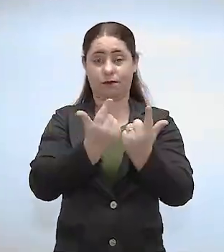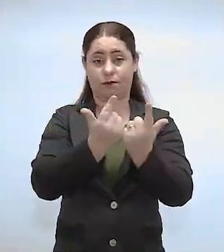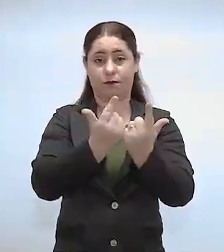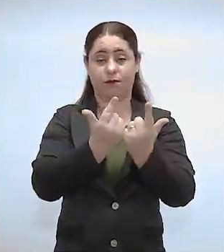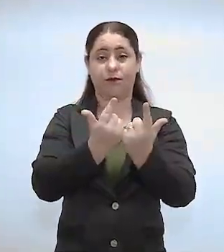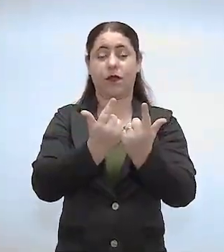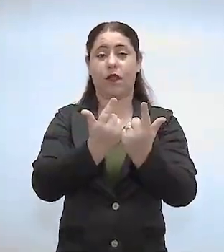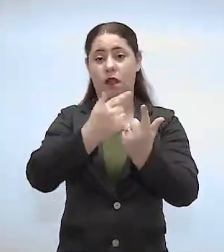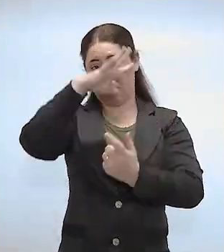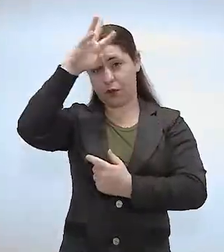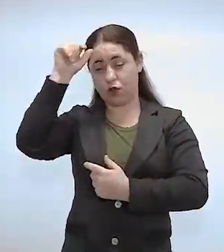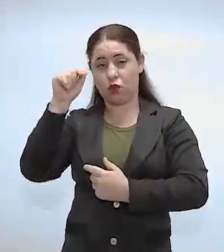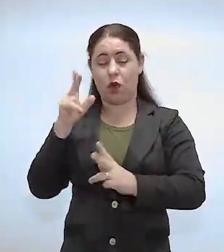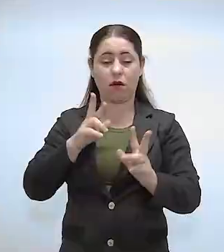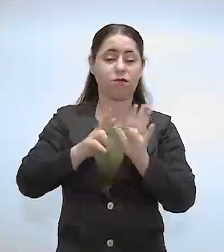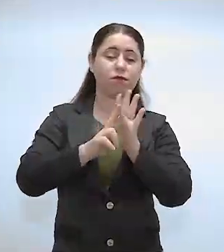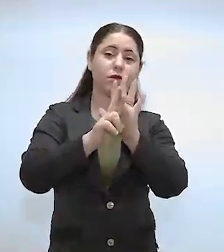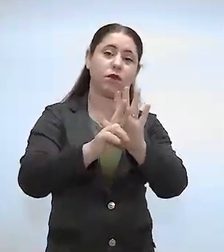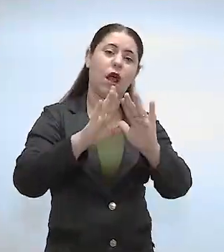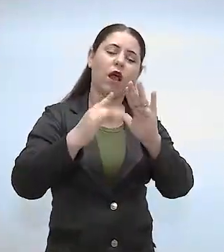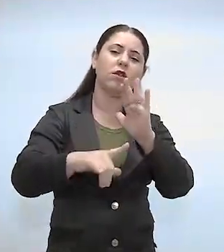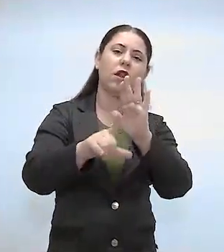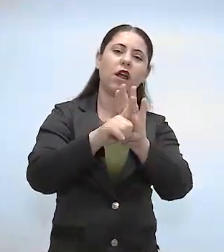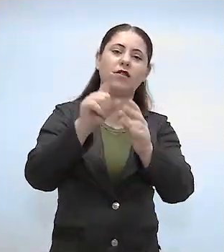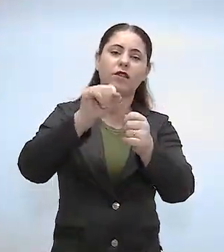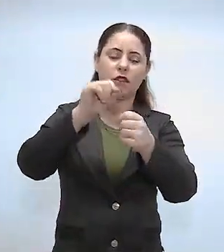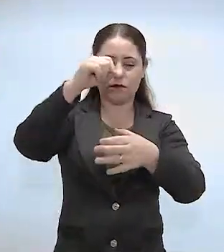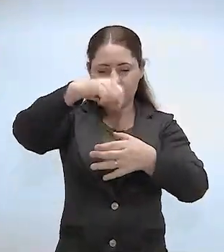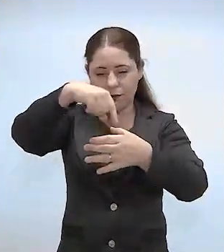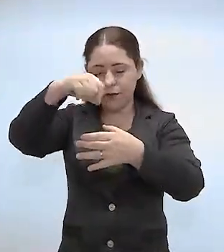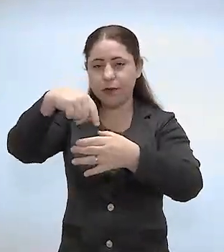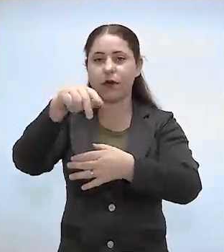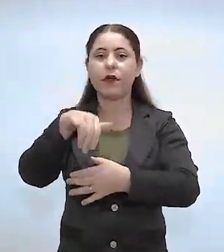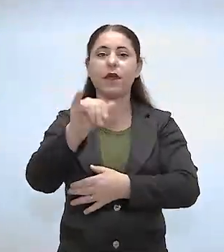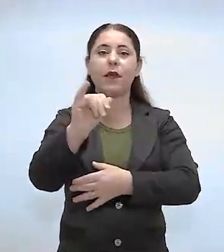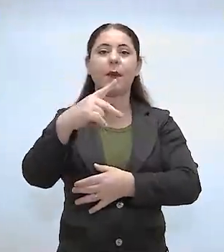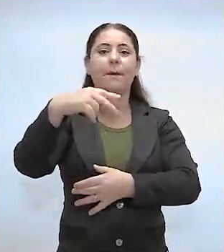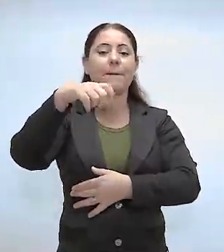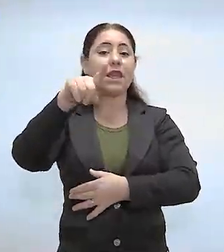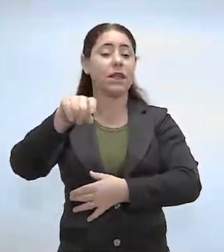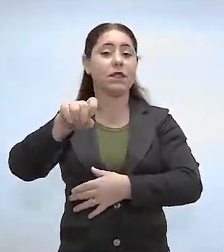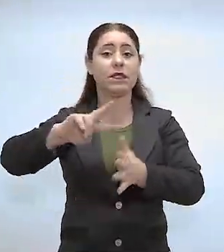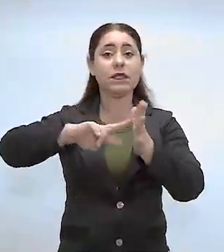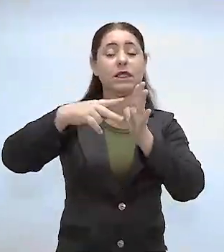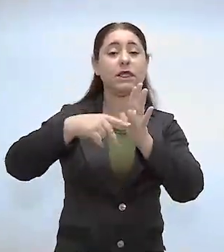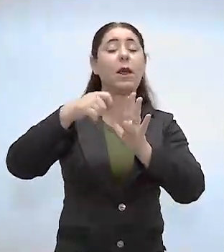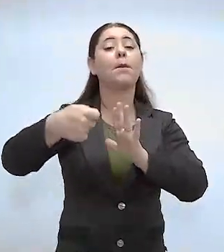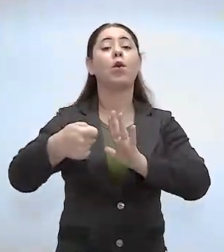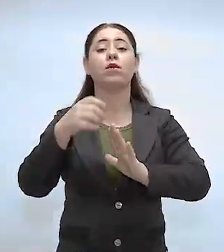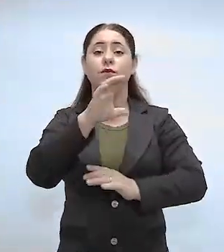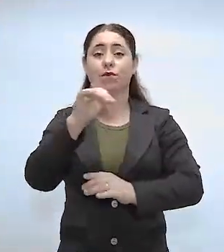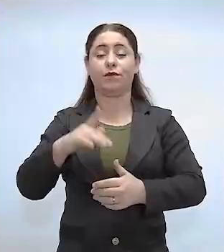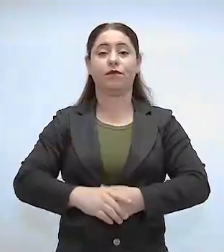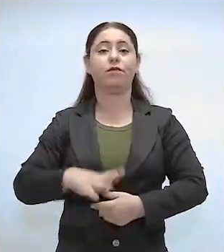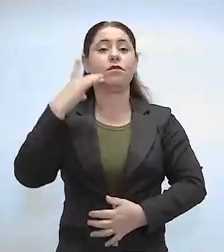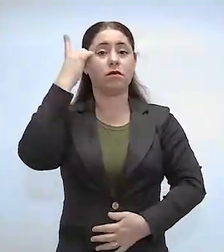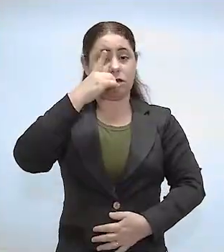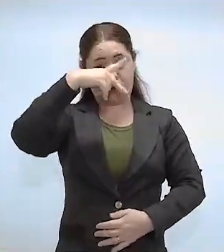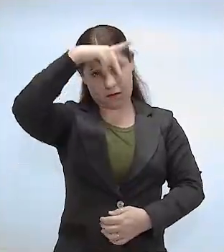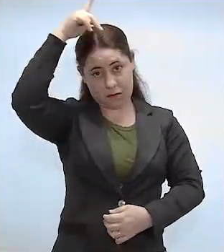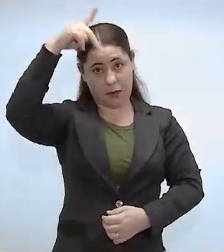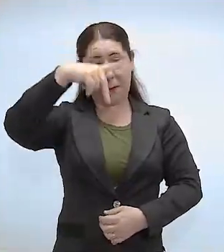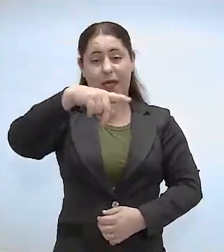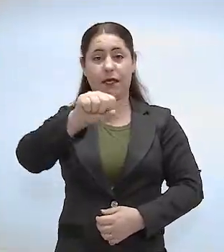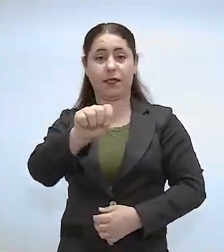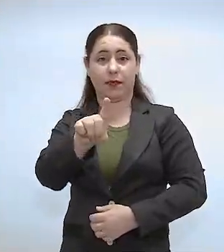Mato Grosso do Sul representaram a casa de leite realizando o plantio de mudas de ipê árvore símbolo de Campo Grande o